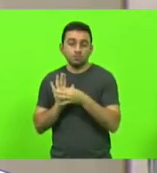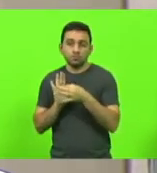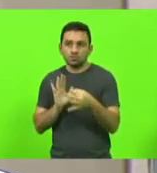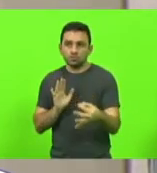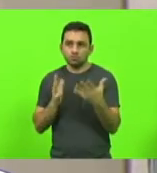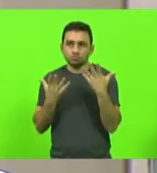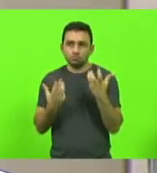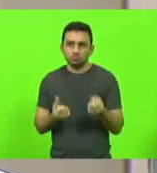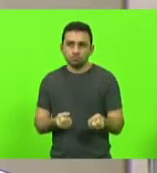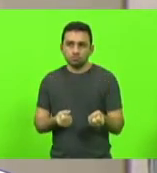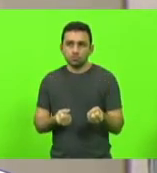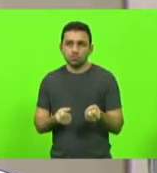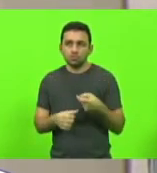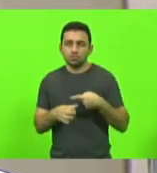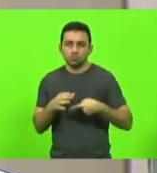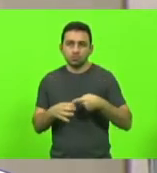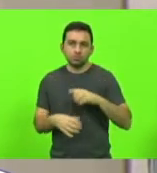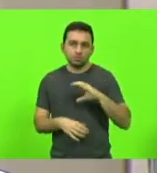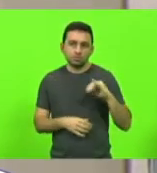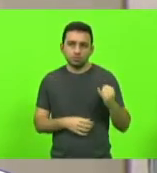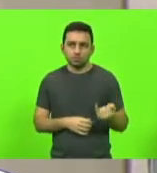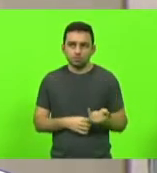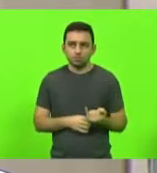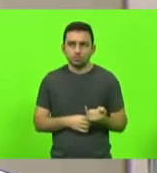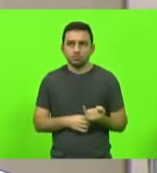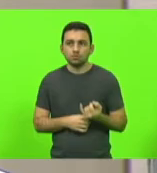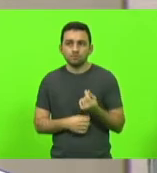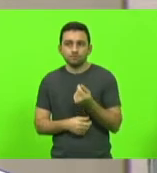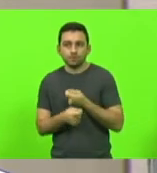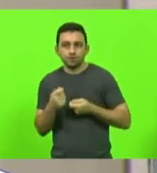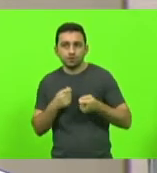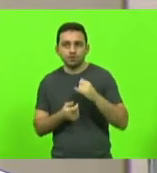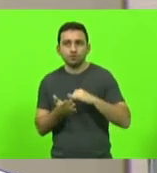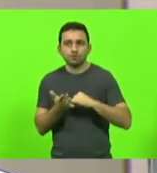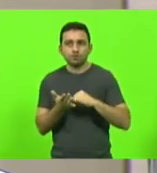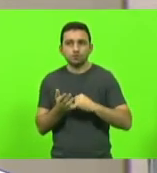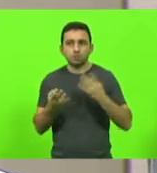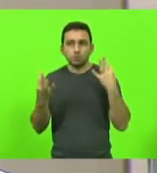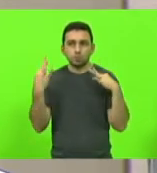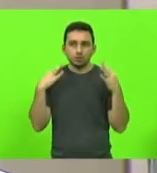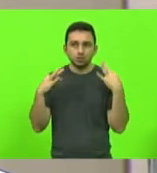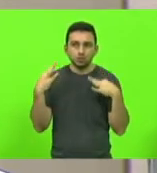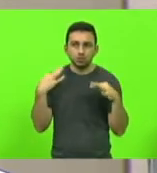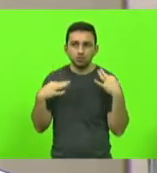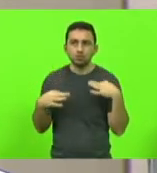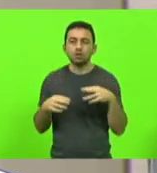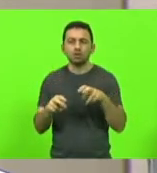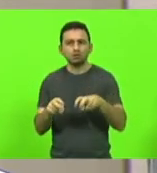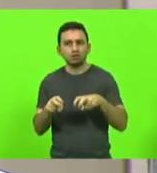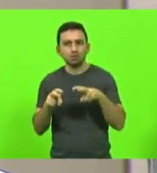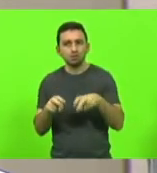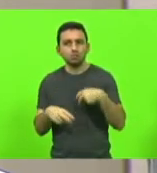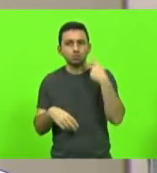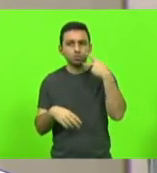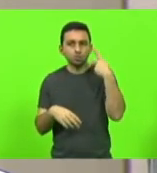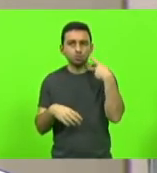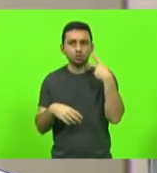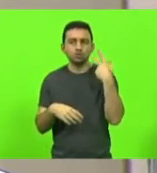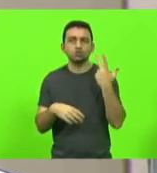das comissões de Constituição, Justiça, Finanças e Tributação, Turismo e Meio Ambiente, Agricultura e Política Rural. Em